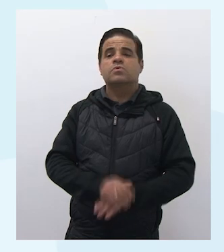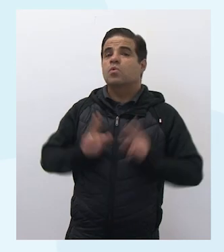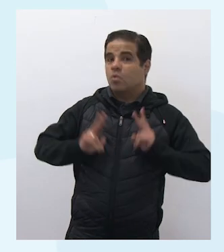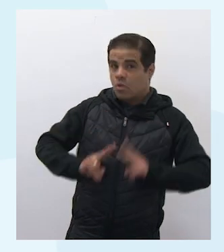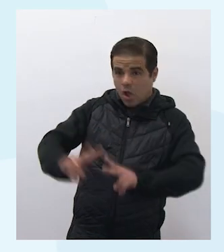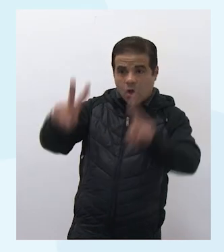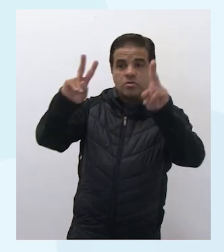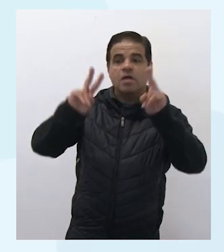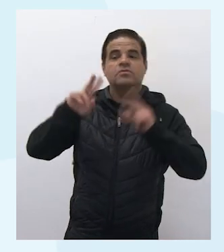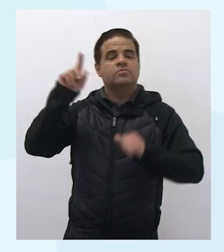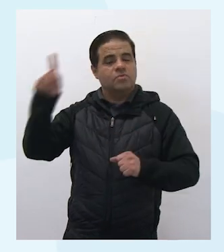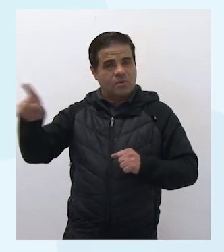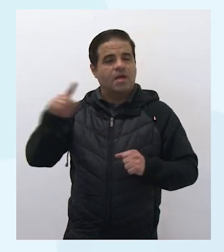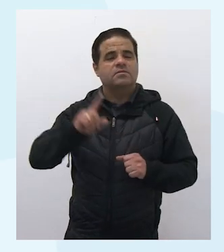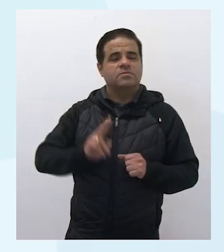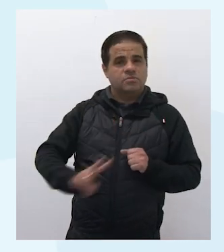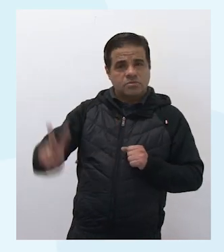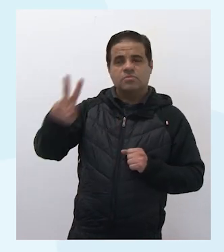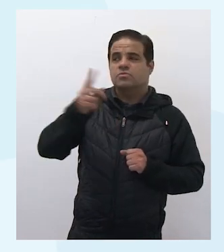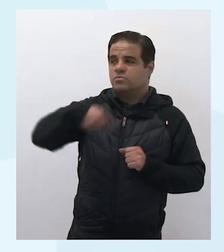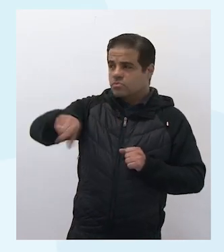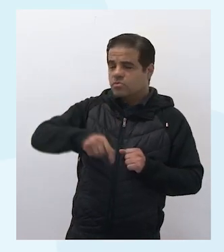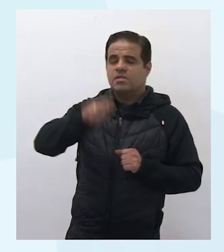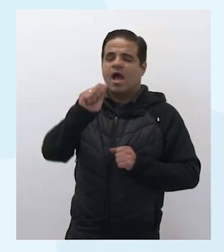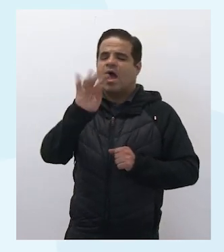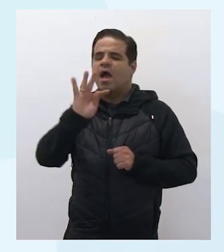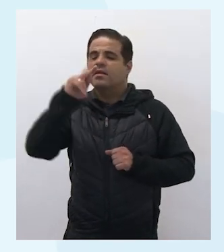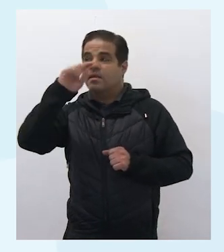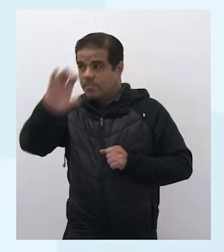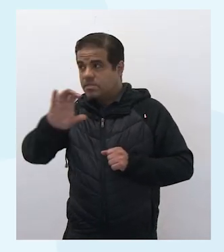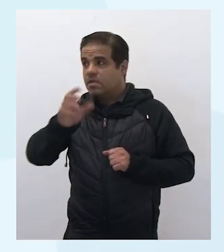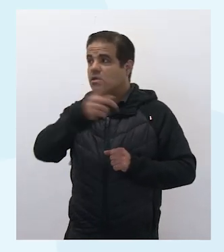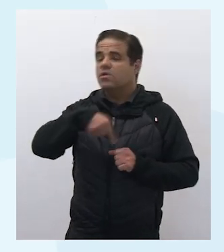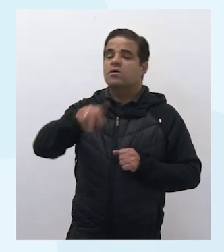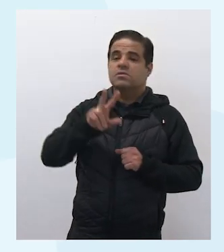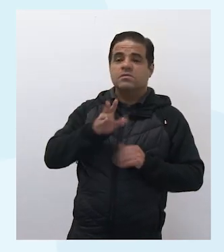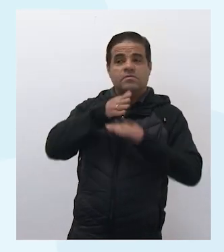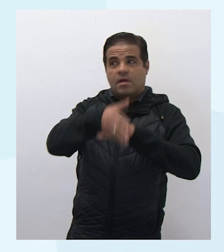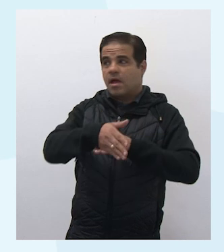Continuando aí a nossa TPC, nós vamos